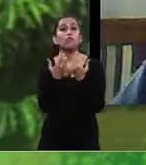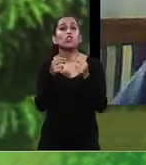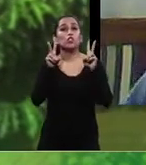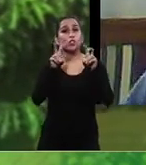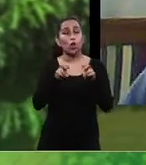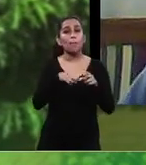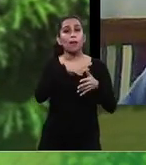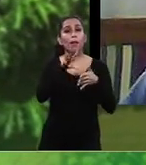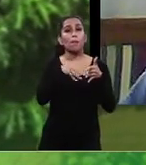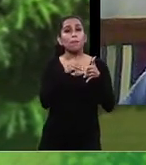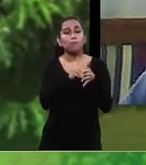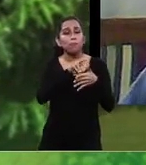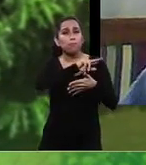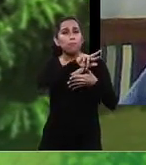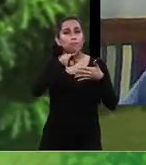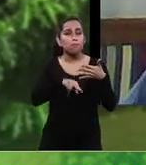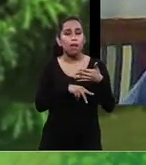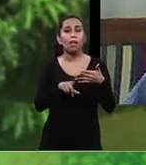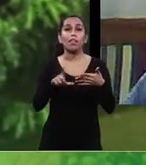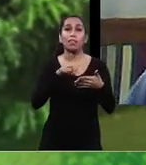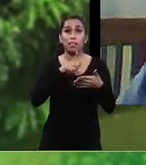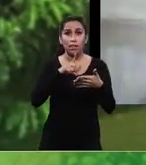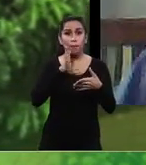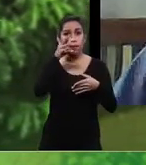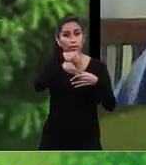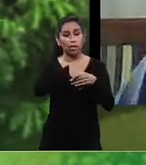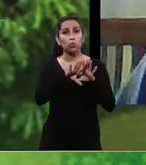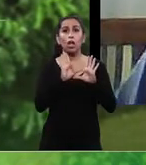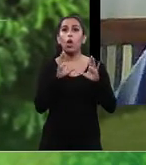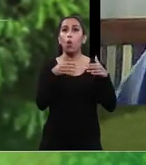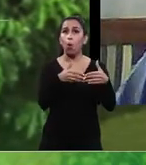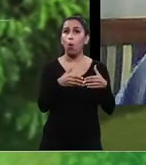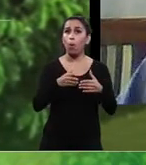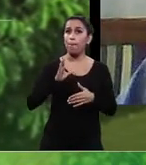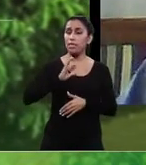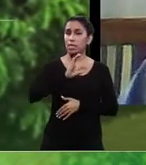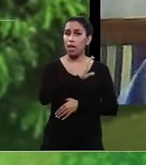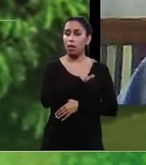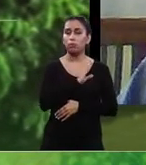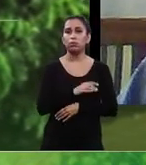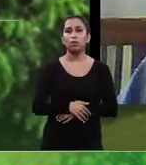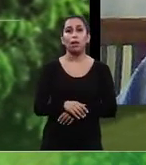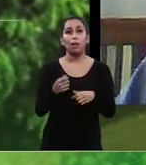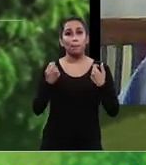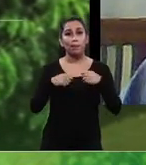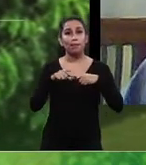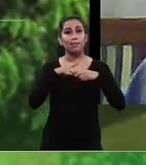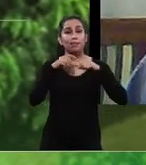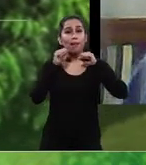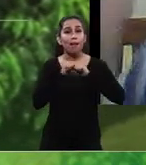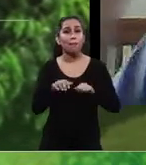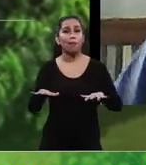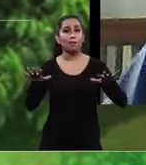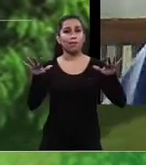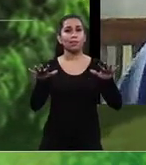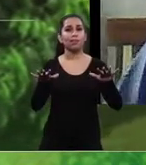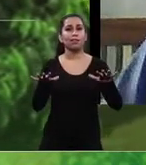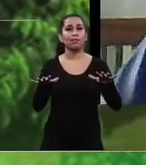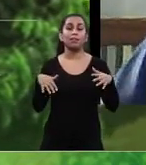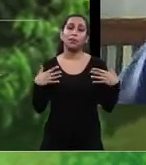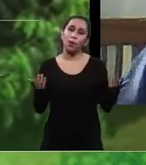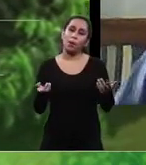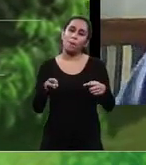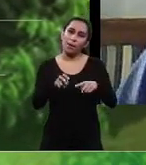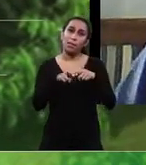ela internaliza isso dentro de suas comissões. A gente precisa amplificar isso, e para isso a